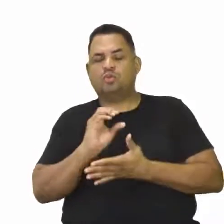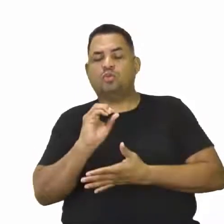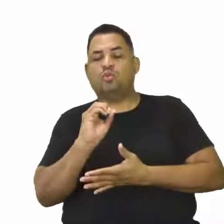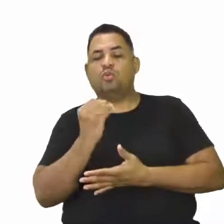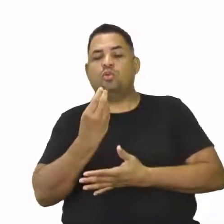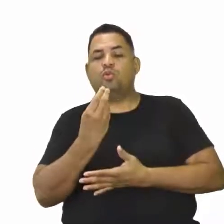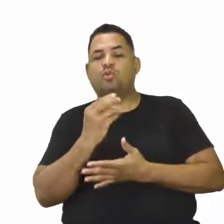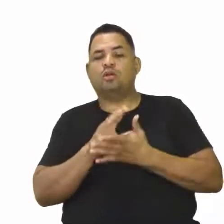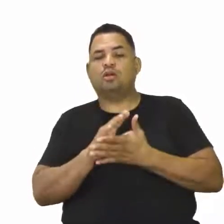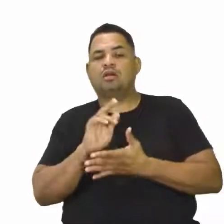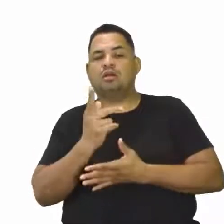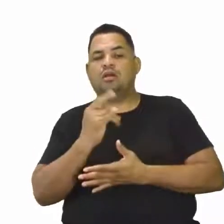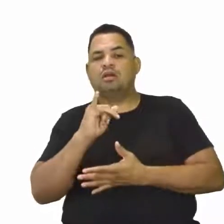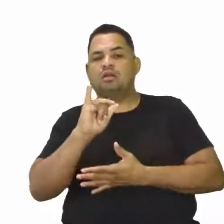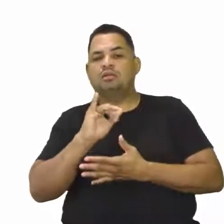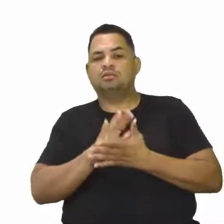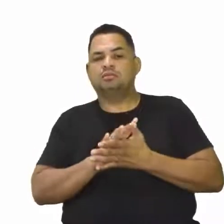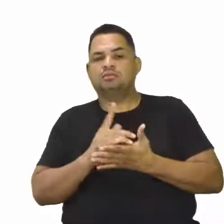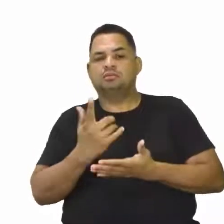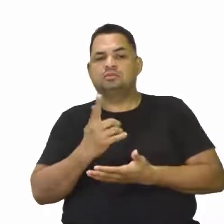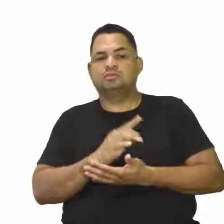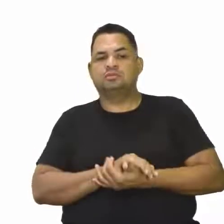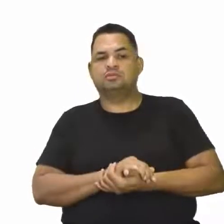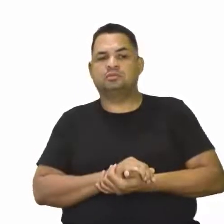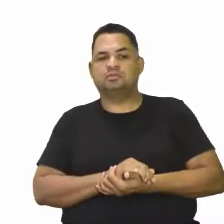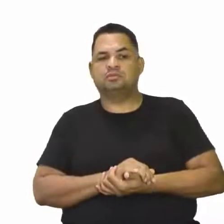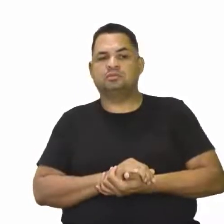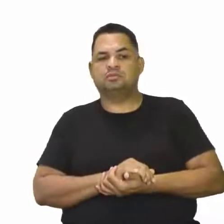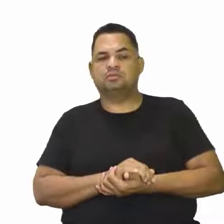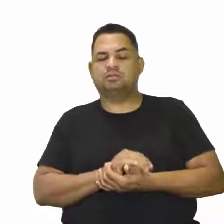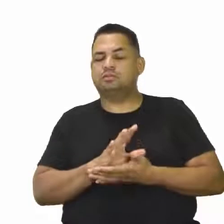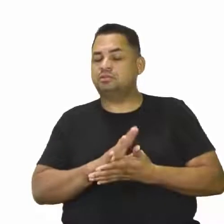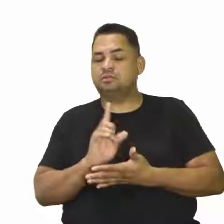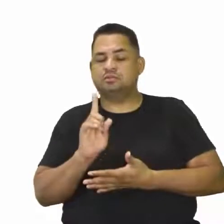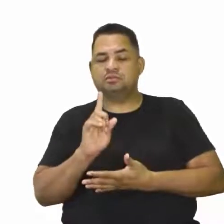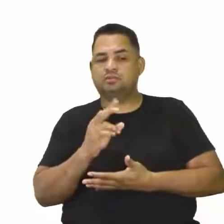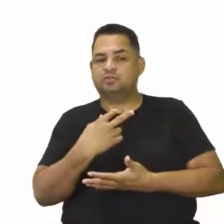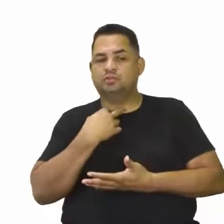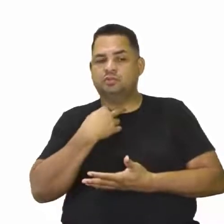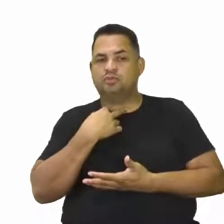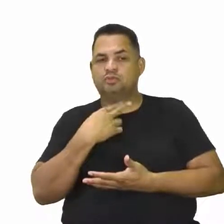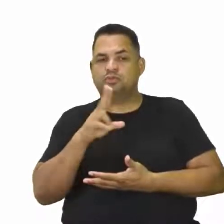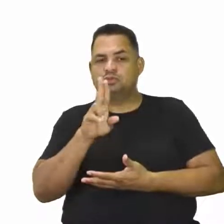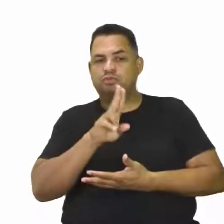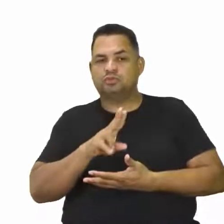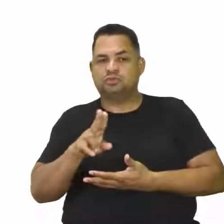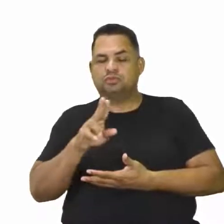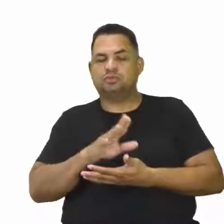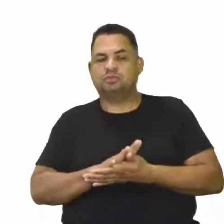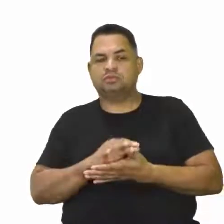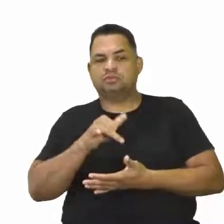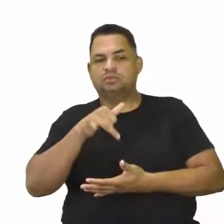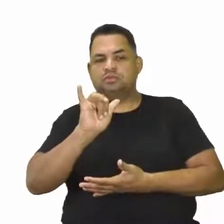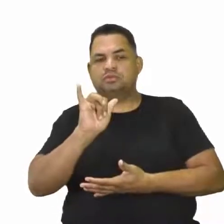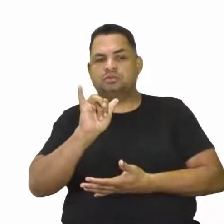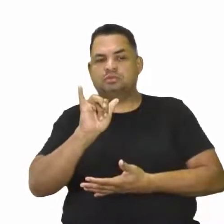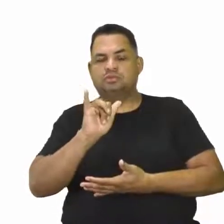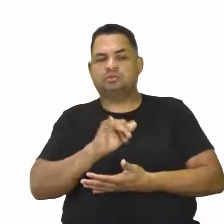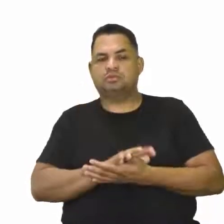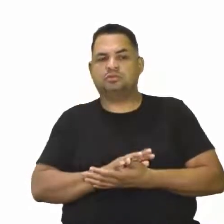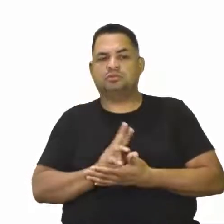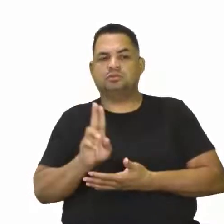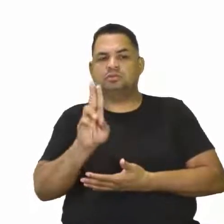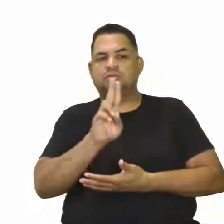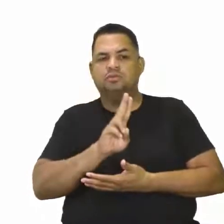hi, nós não vamos usar la y, tá? Nós vamos, nem é aqui o lugar, é aqui. Nós não usamos la y,